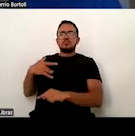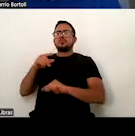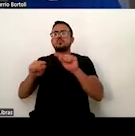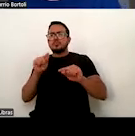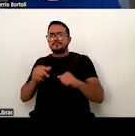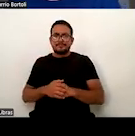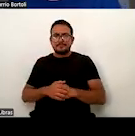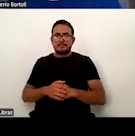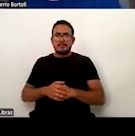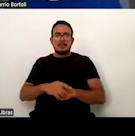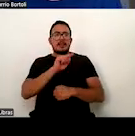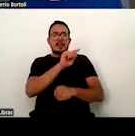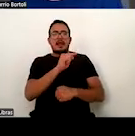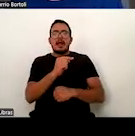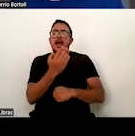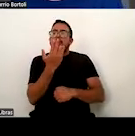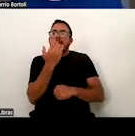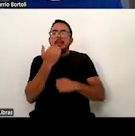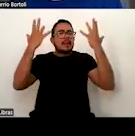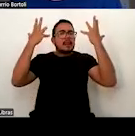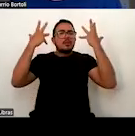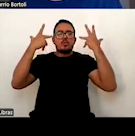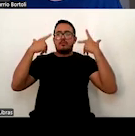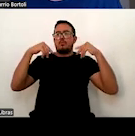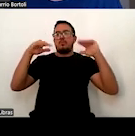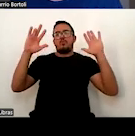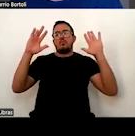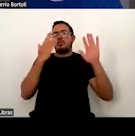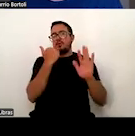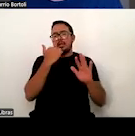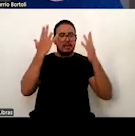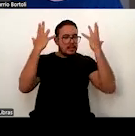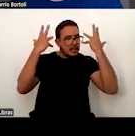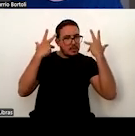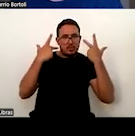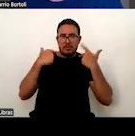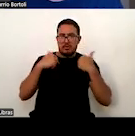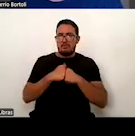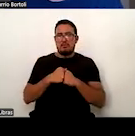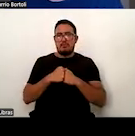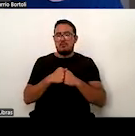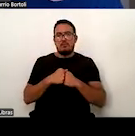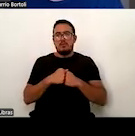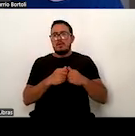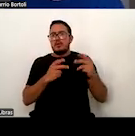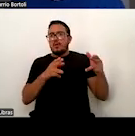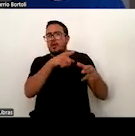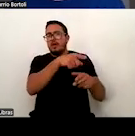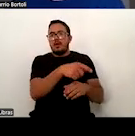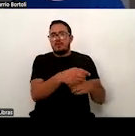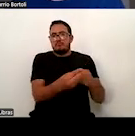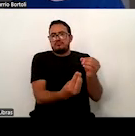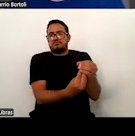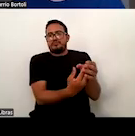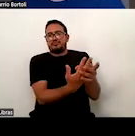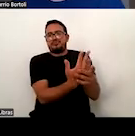mais naturais, melhor. Então, alimento in natura é aquele que chega para a gente basicamente do jeito que ele veio da natureza, tá? Então, aqui são